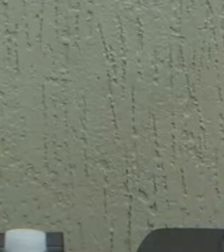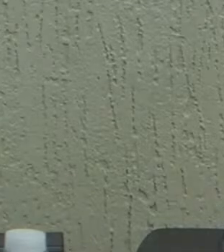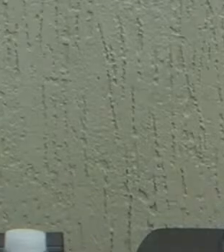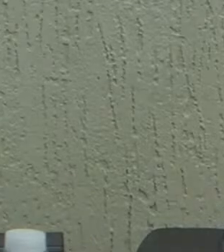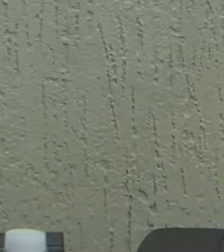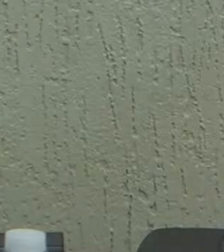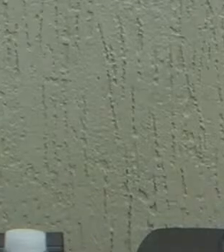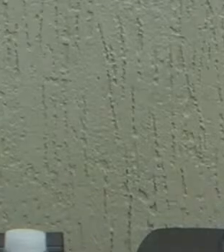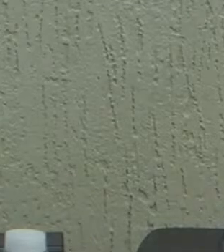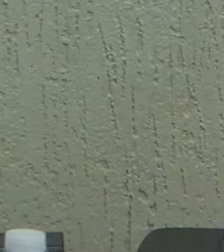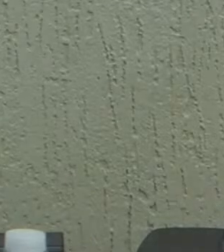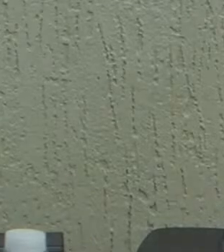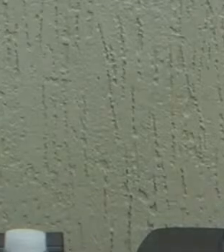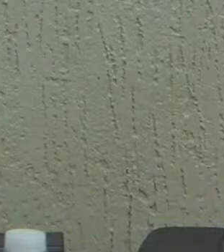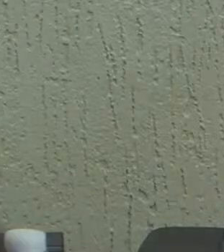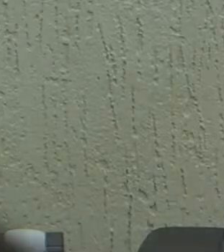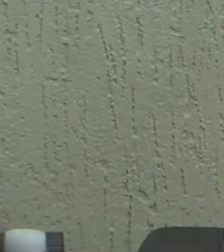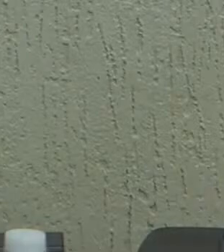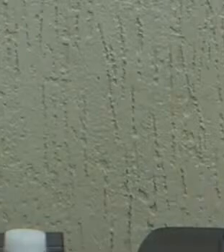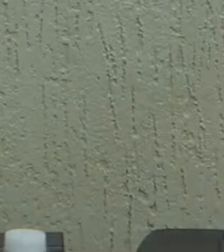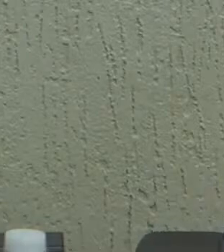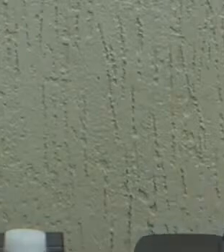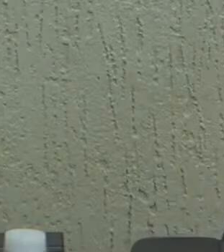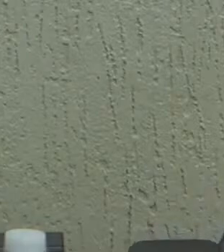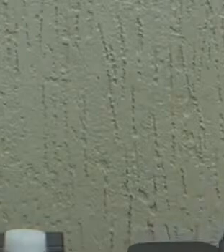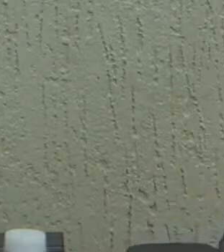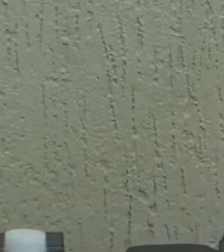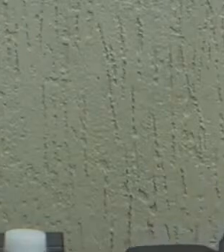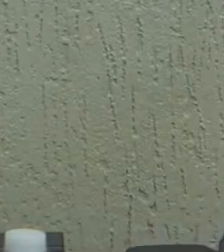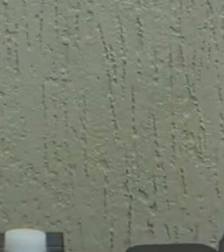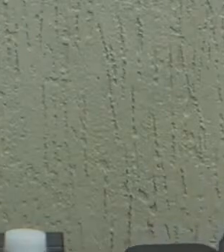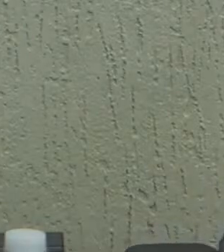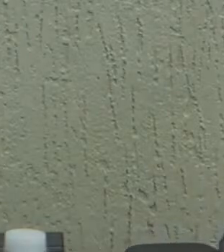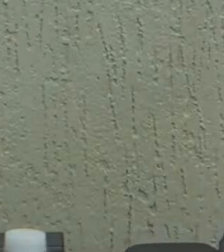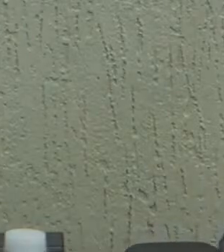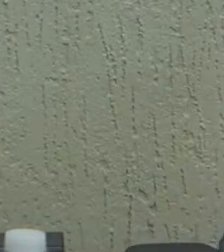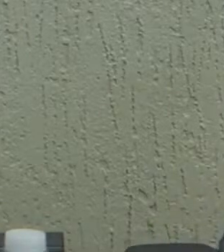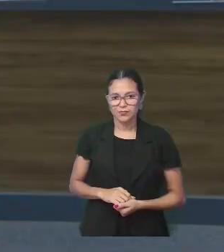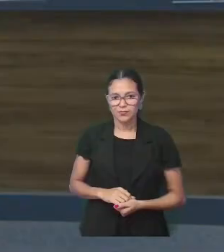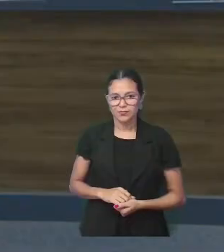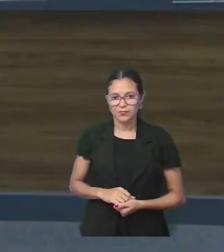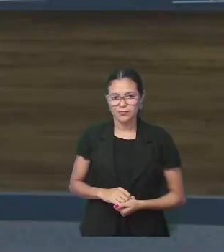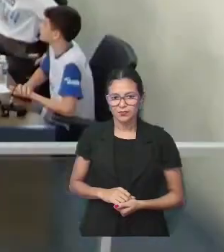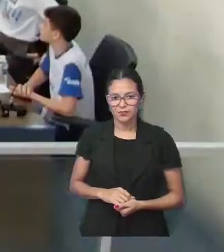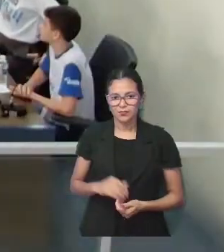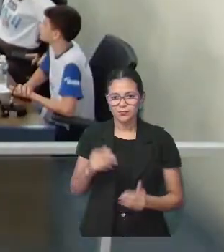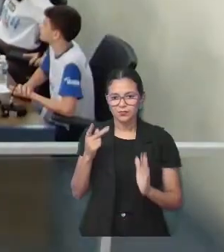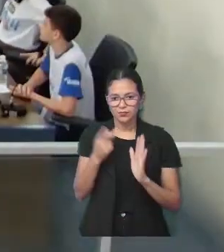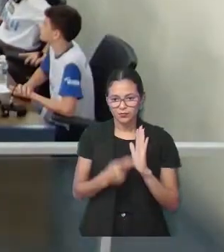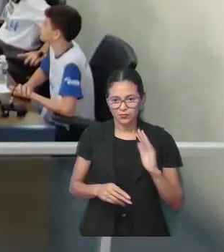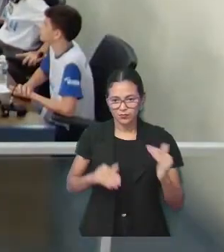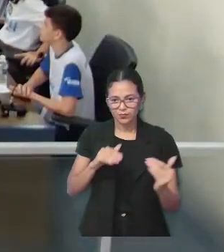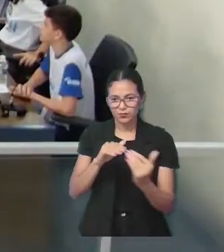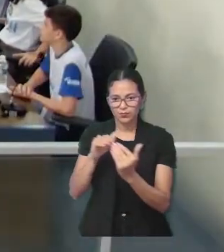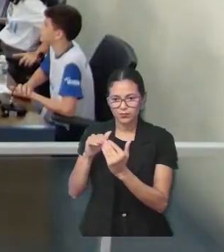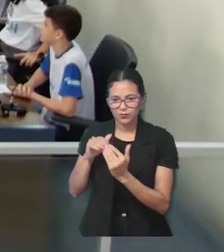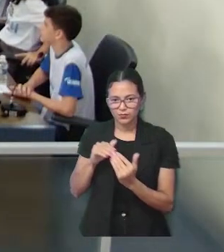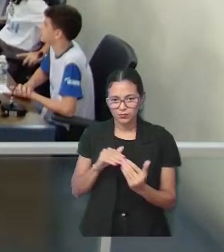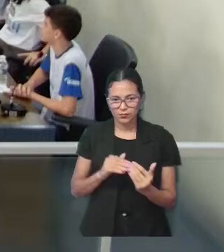questão da tela, né? Que, inclusive, tivesse intérprete de Libras nessa tela. O projeto foi aprovado por